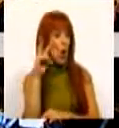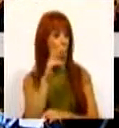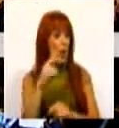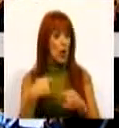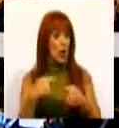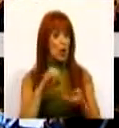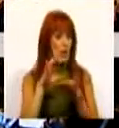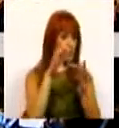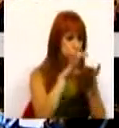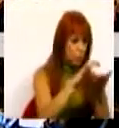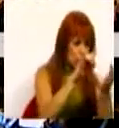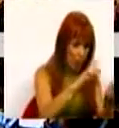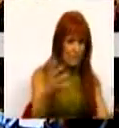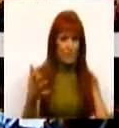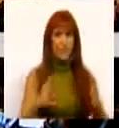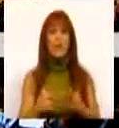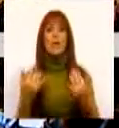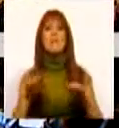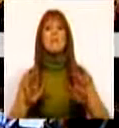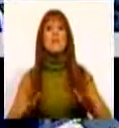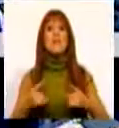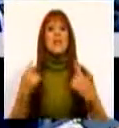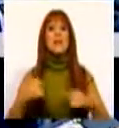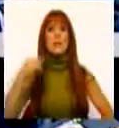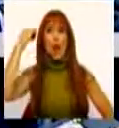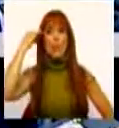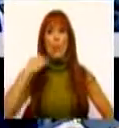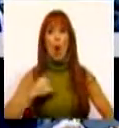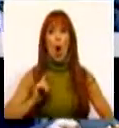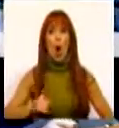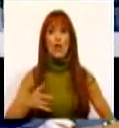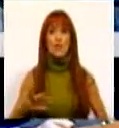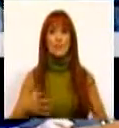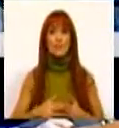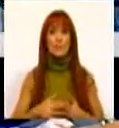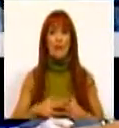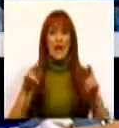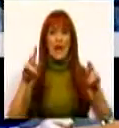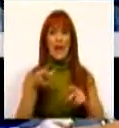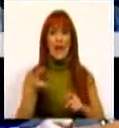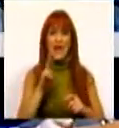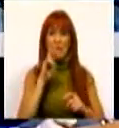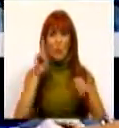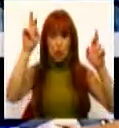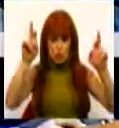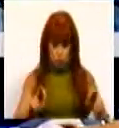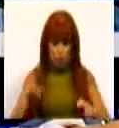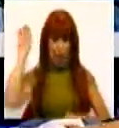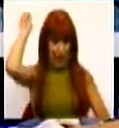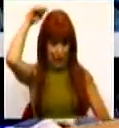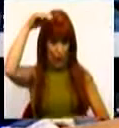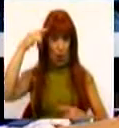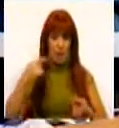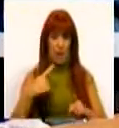custo de financiamento. Mas é preciso termos a noção de que a descida das taxas de juros de que a República